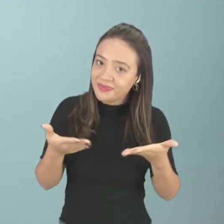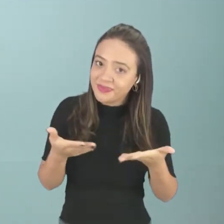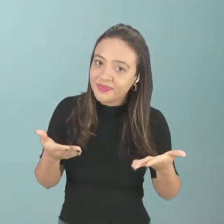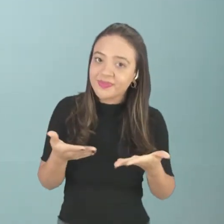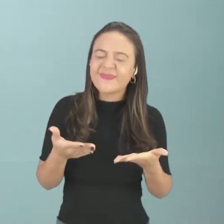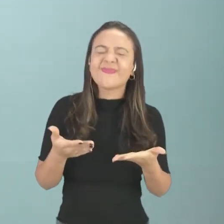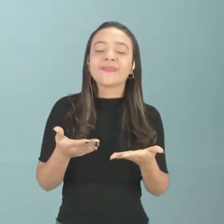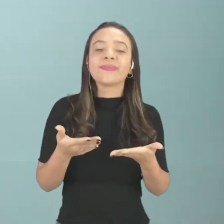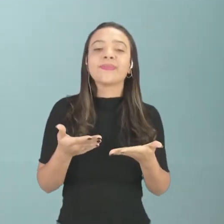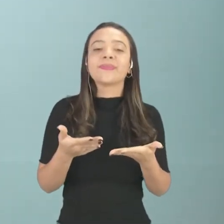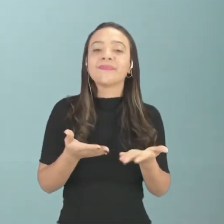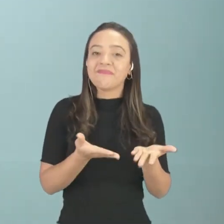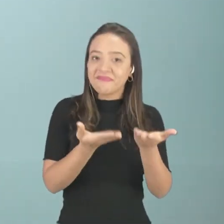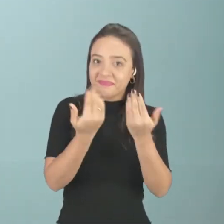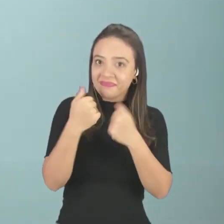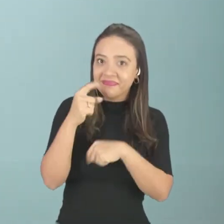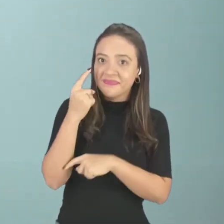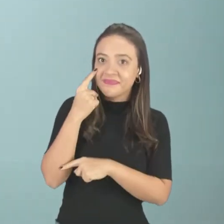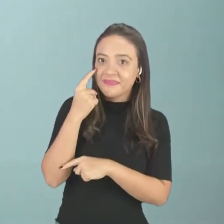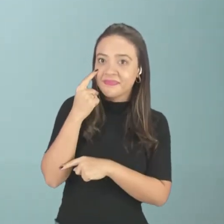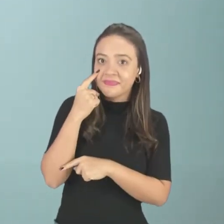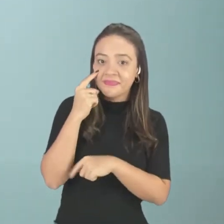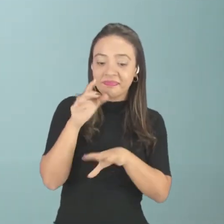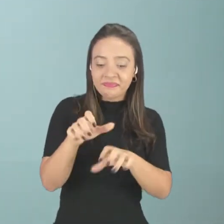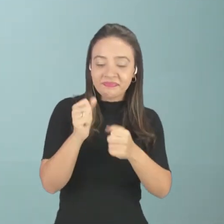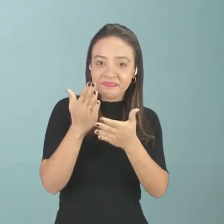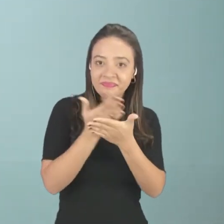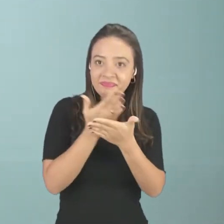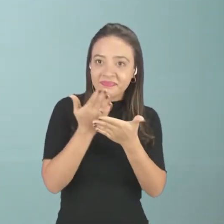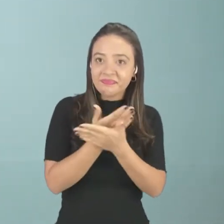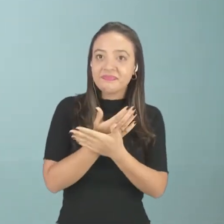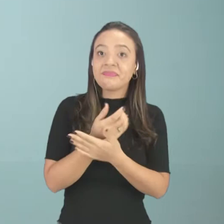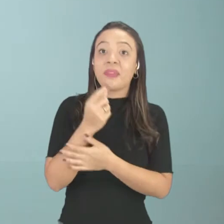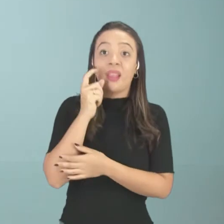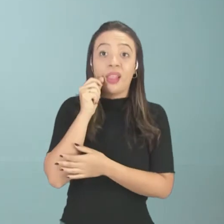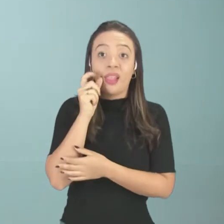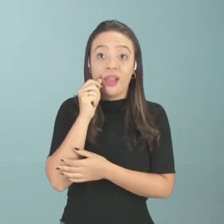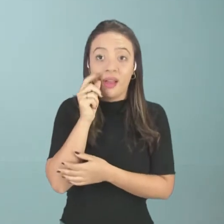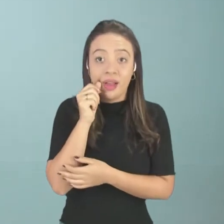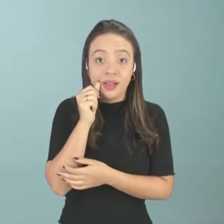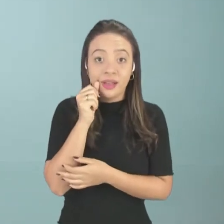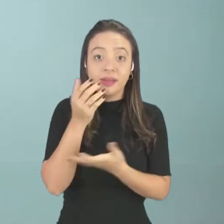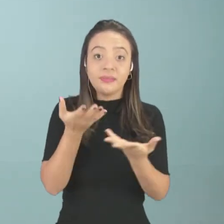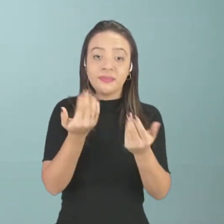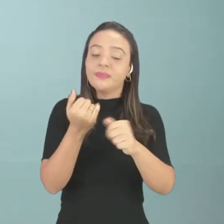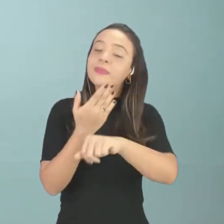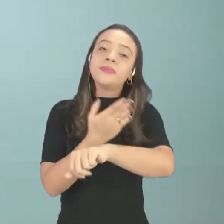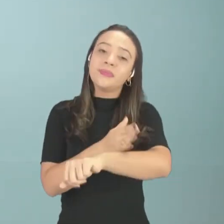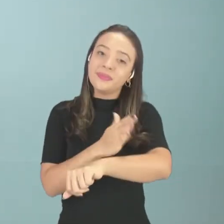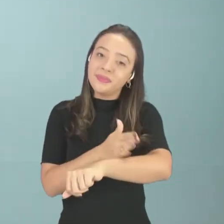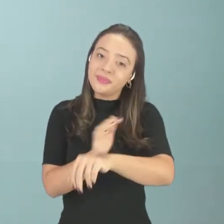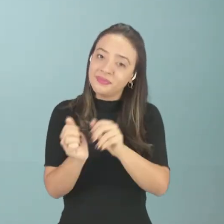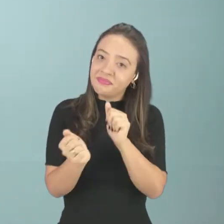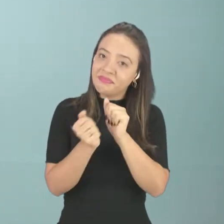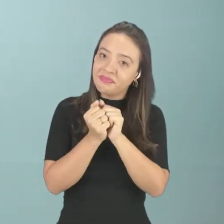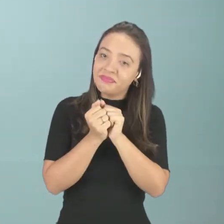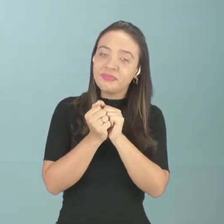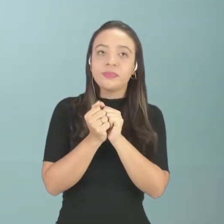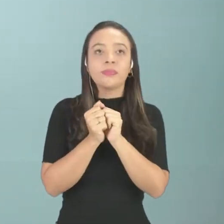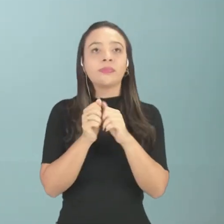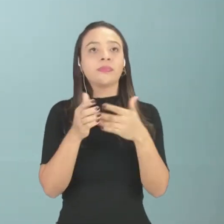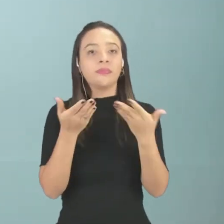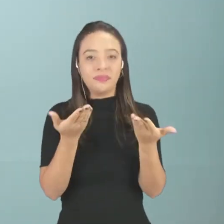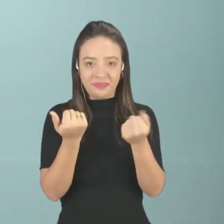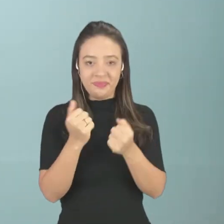matrizes, e venham comigo, pegue seu caderninho, seu lápis e venham praticar matemática conosco. Então vamos